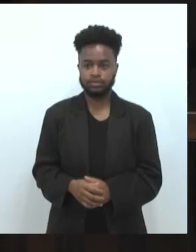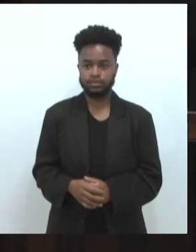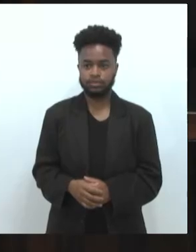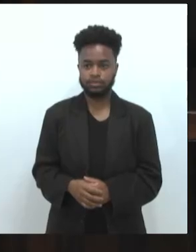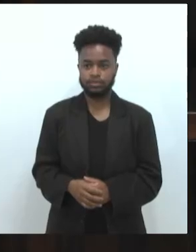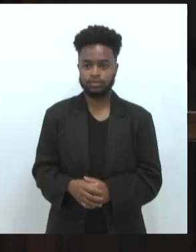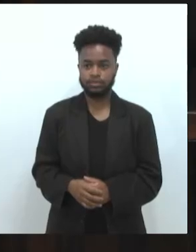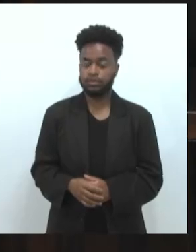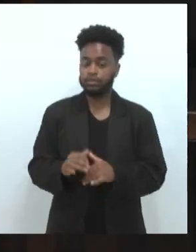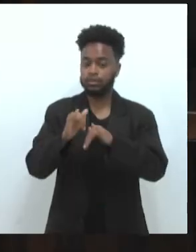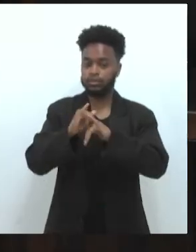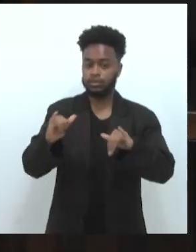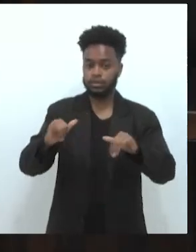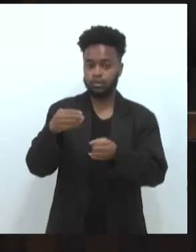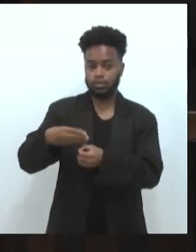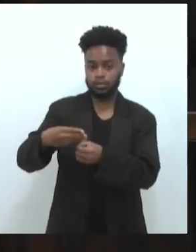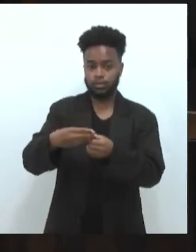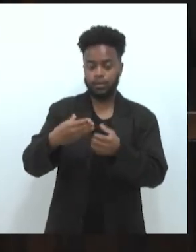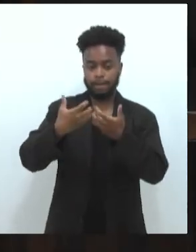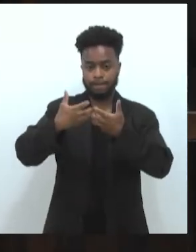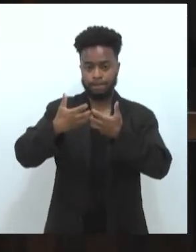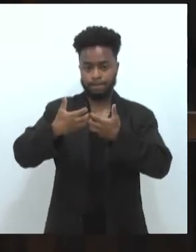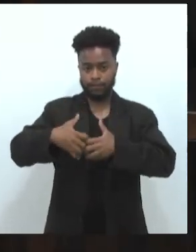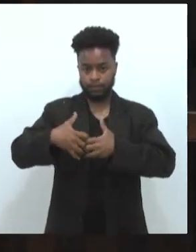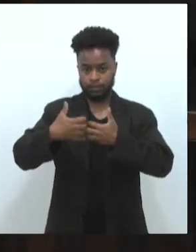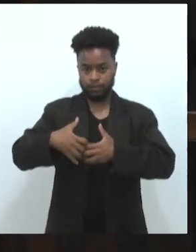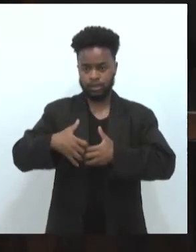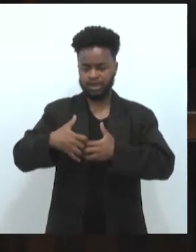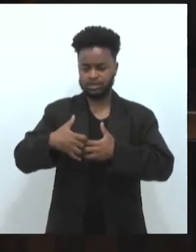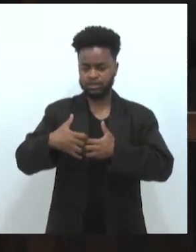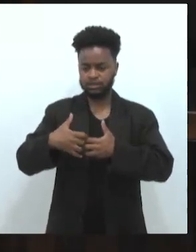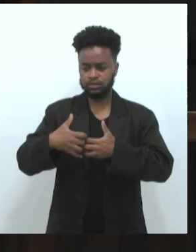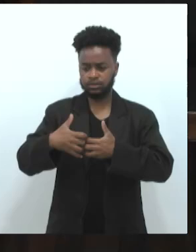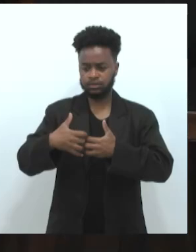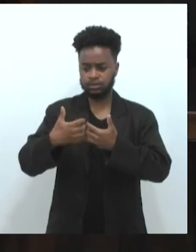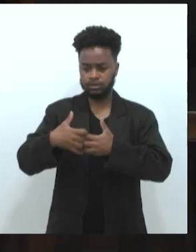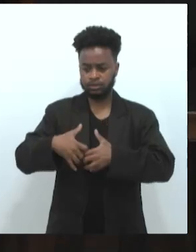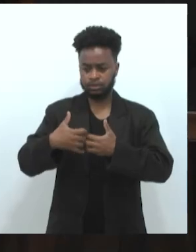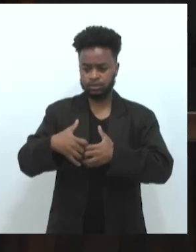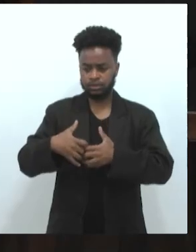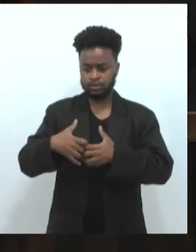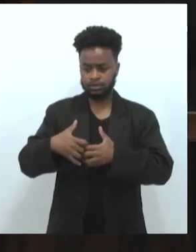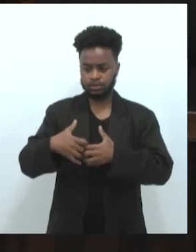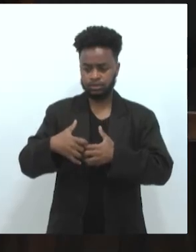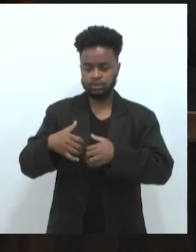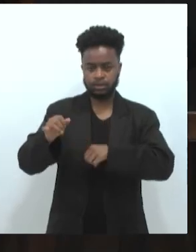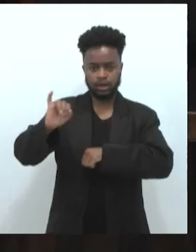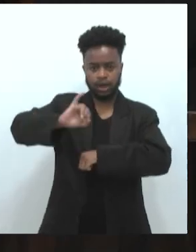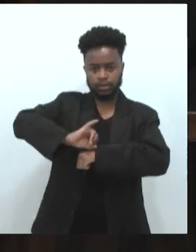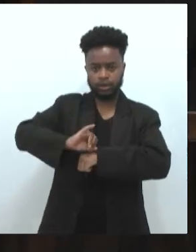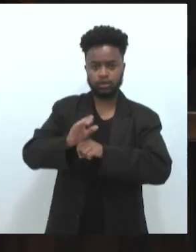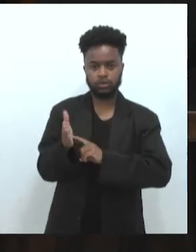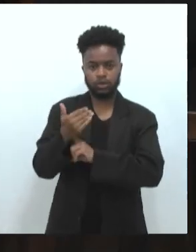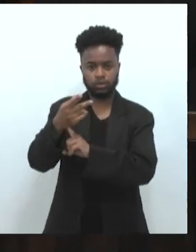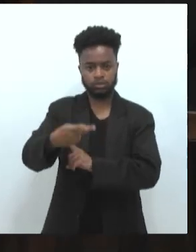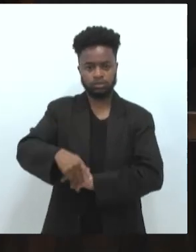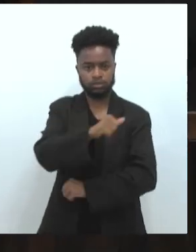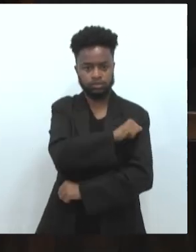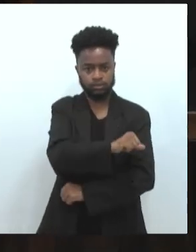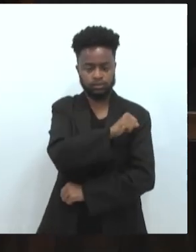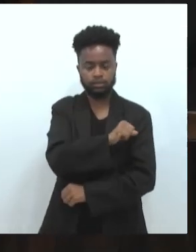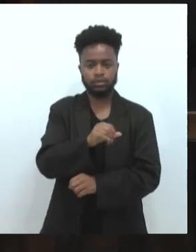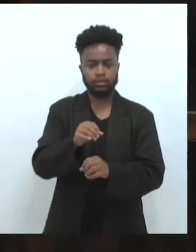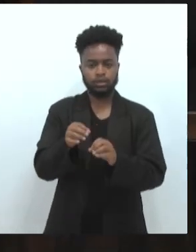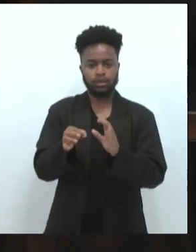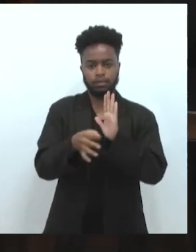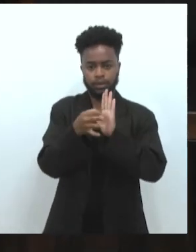que declara o município de Petrópolis capital tecnológica do Estado do Rio de Janeiro. Pareceres das comissões de Constituição e Justiça